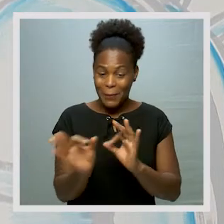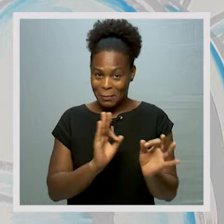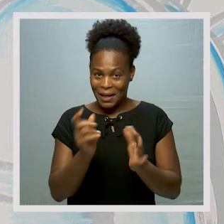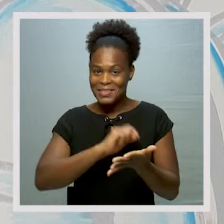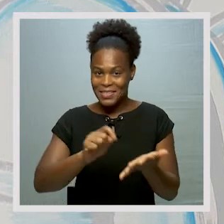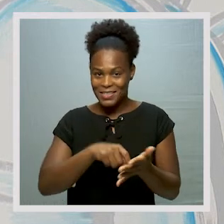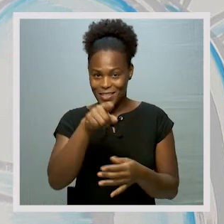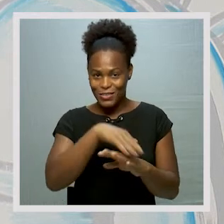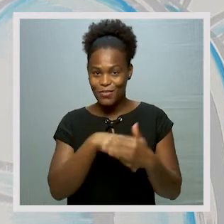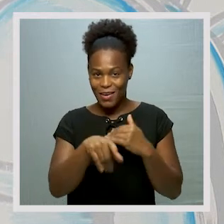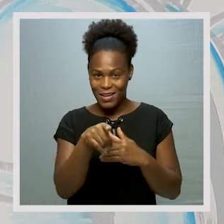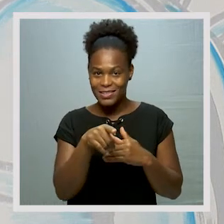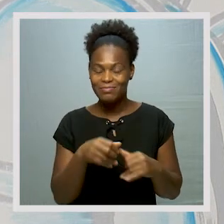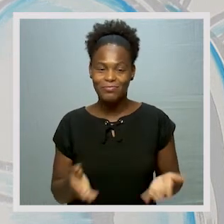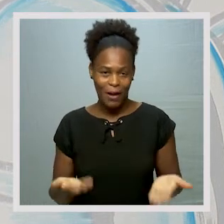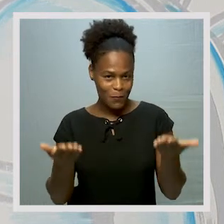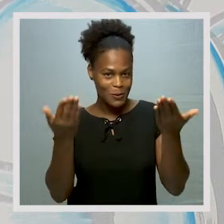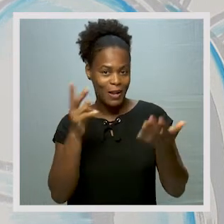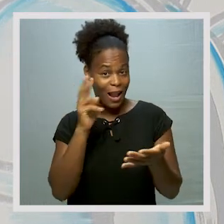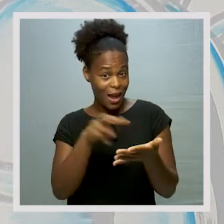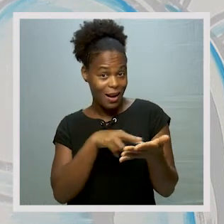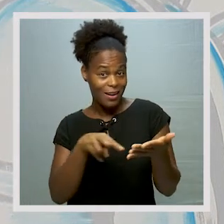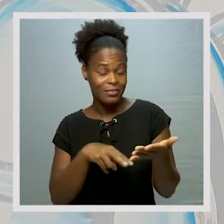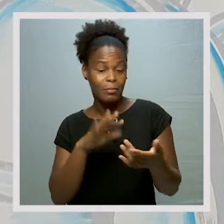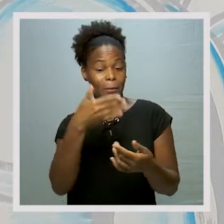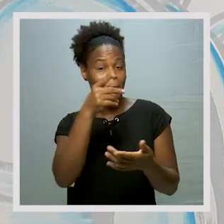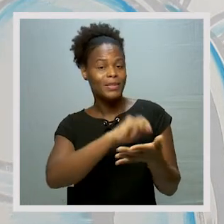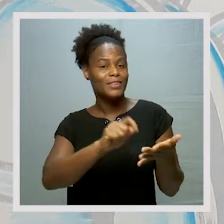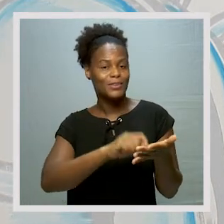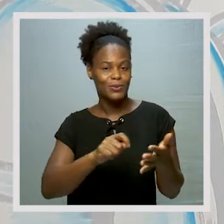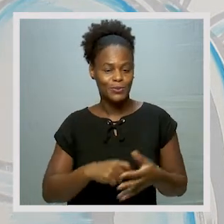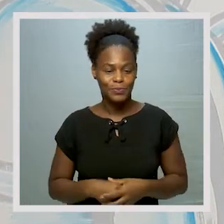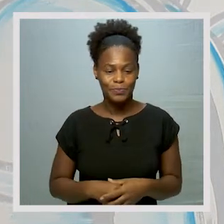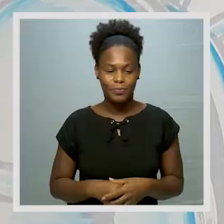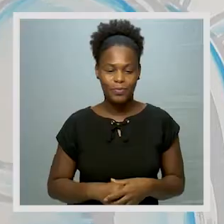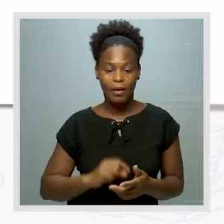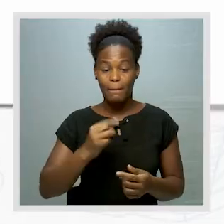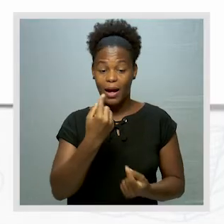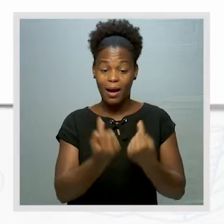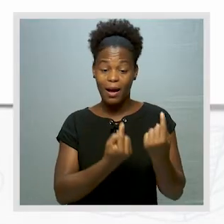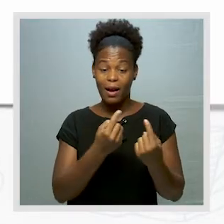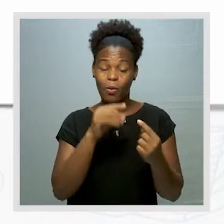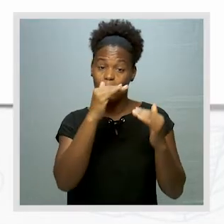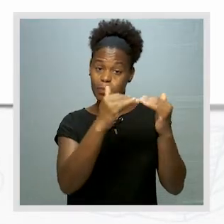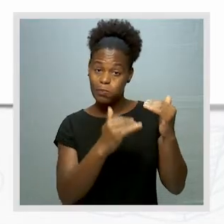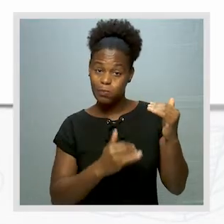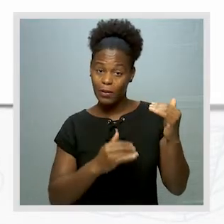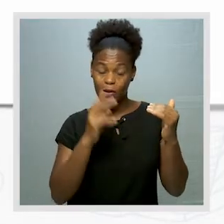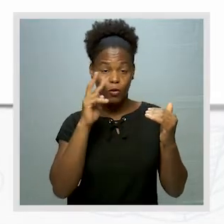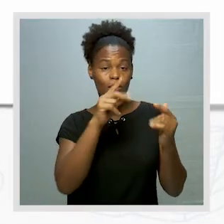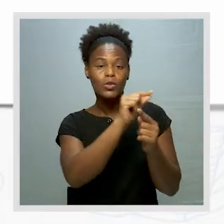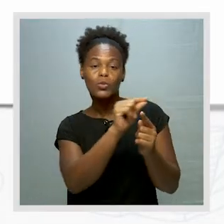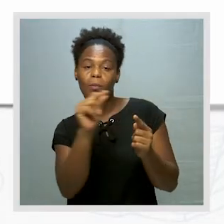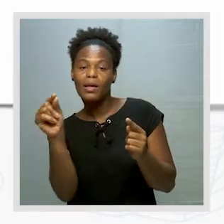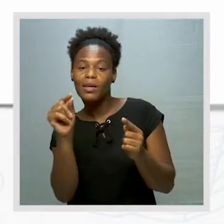Então, preparados para fazer os exercícios? Vamos lá ler o primeiro exercício? Para cada um dos itens que se